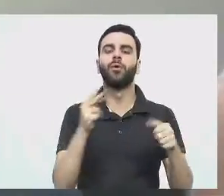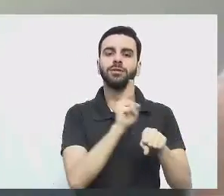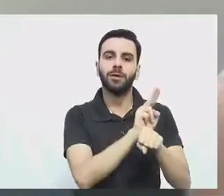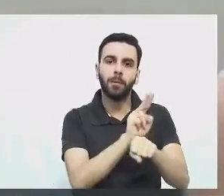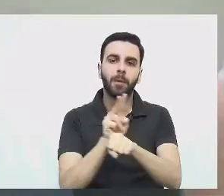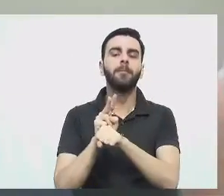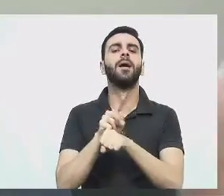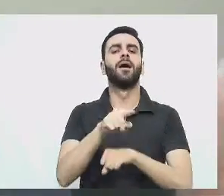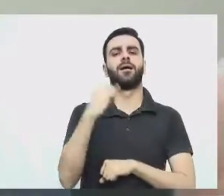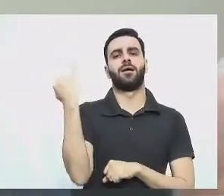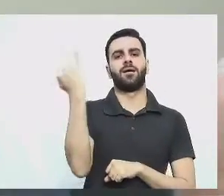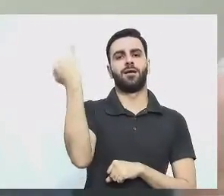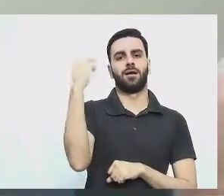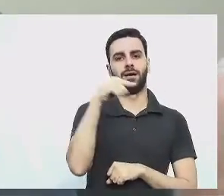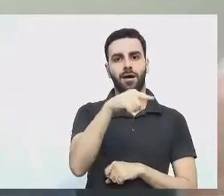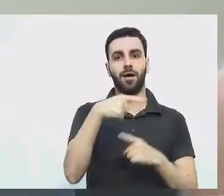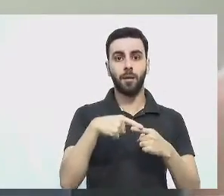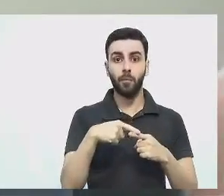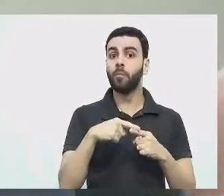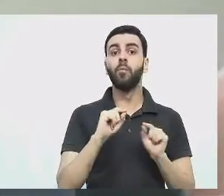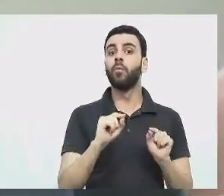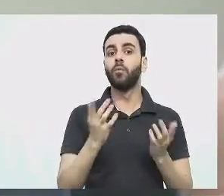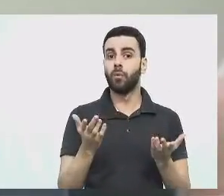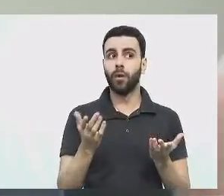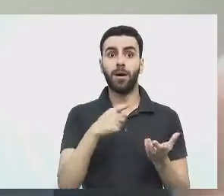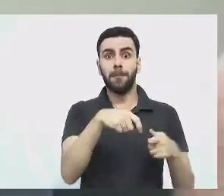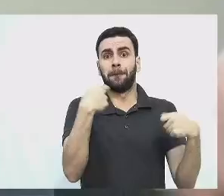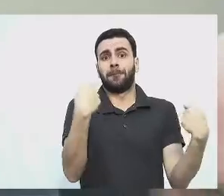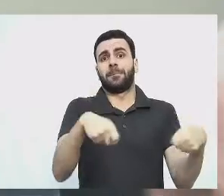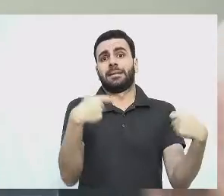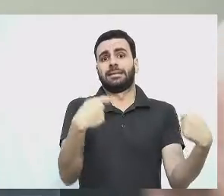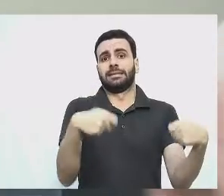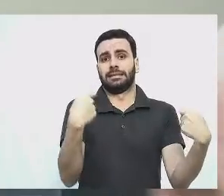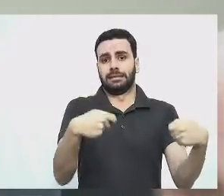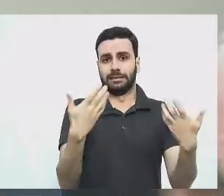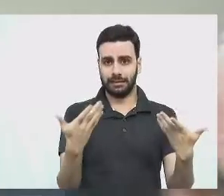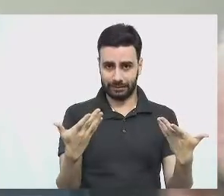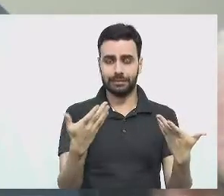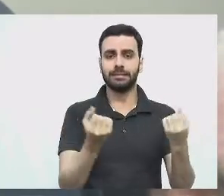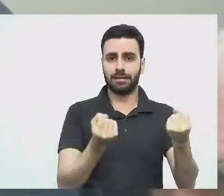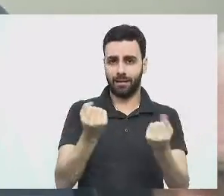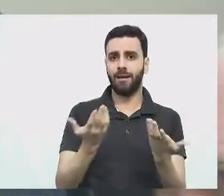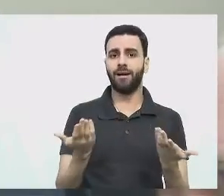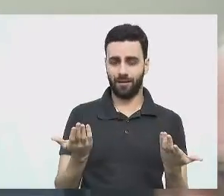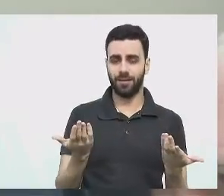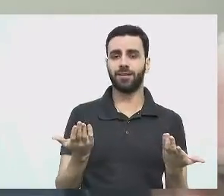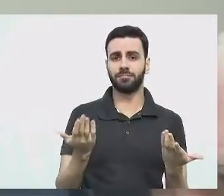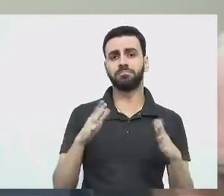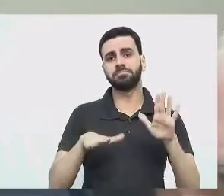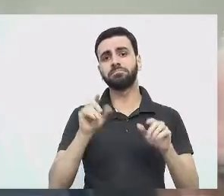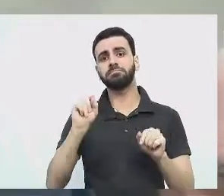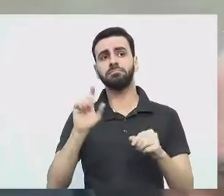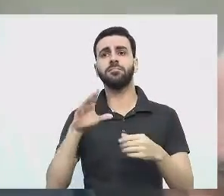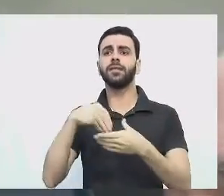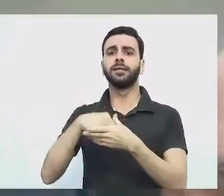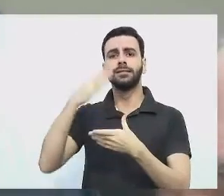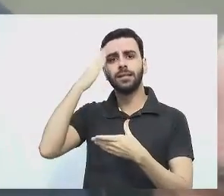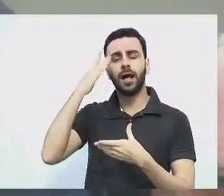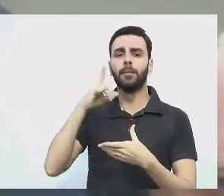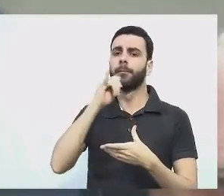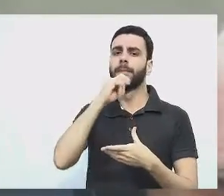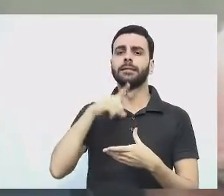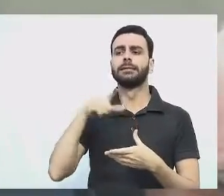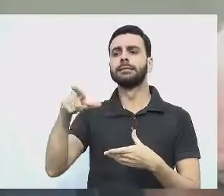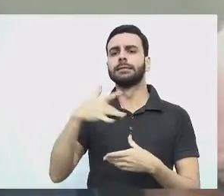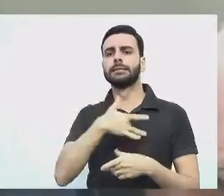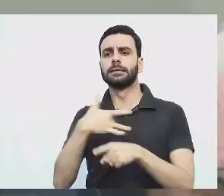naquele momento a patrulha rural precisava daquele carro. Lógico que, às vezes, na saúde, precisa